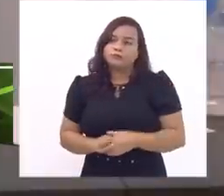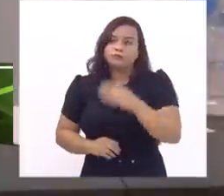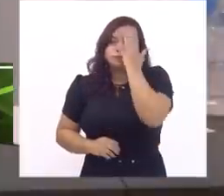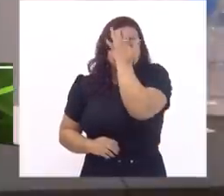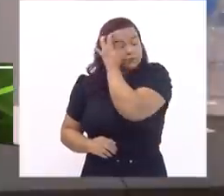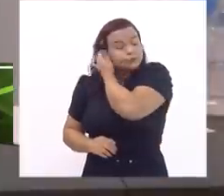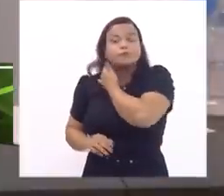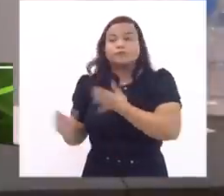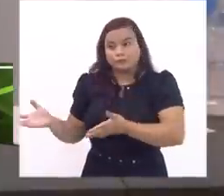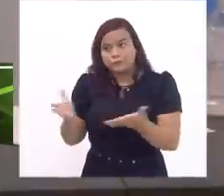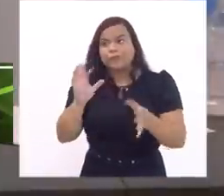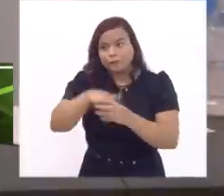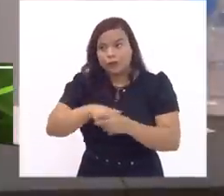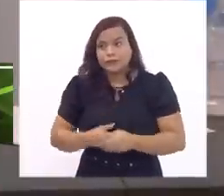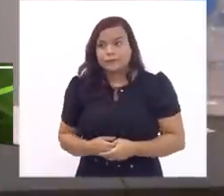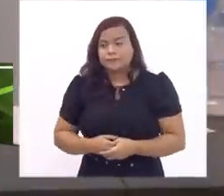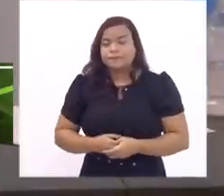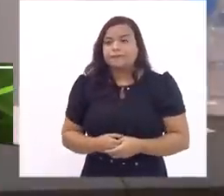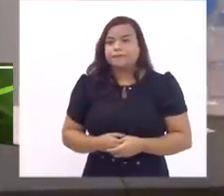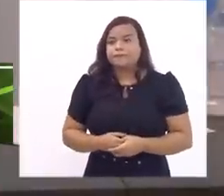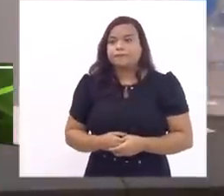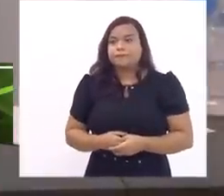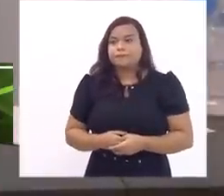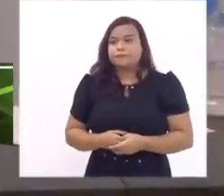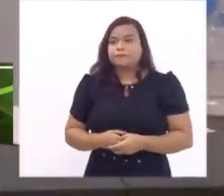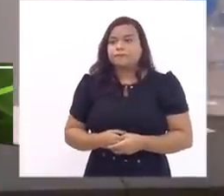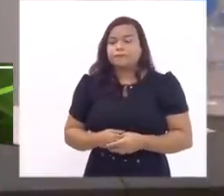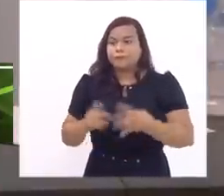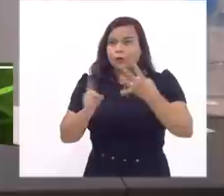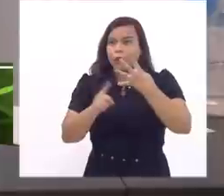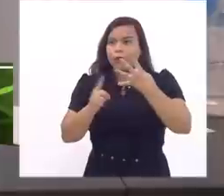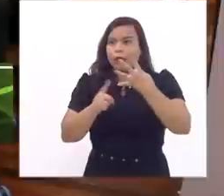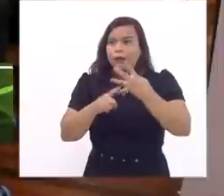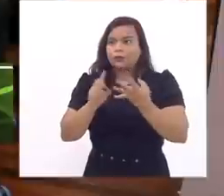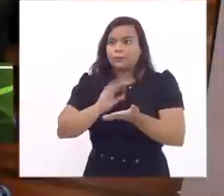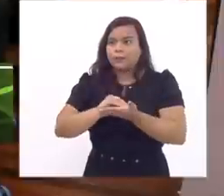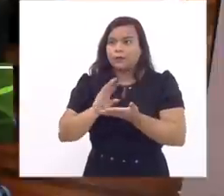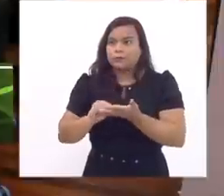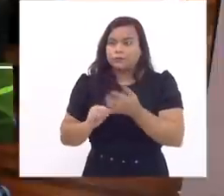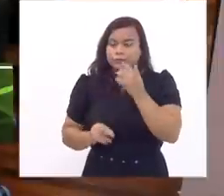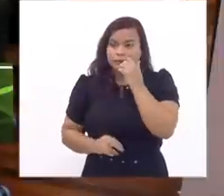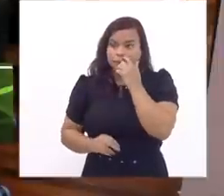votação. Vamos ao quarto da pauta.